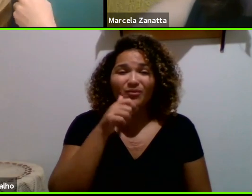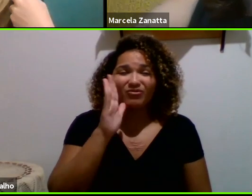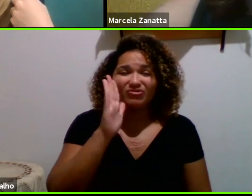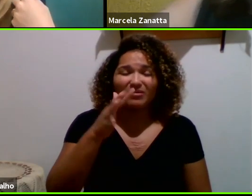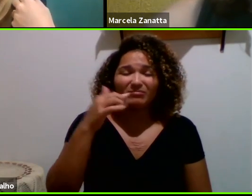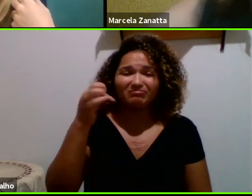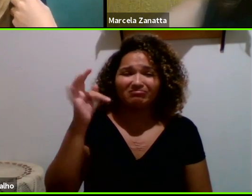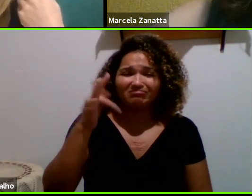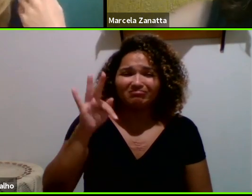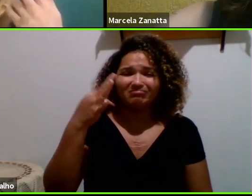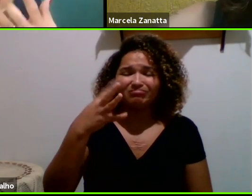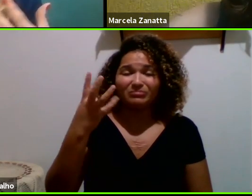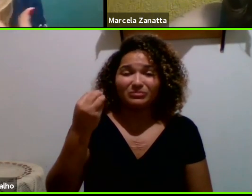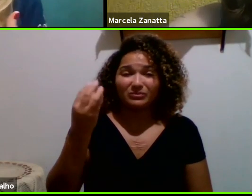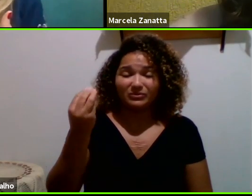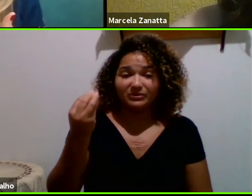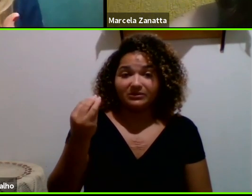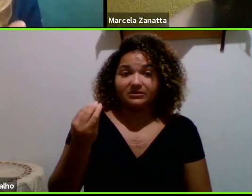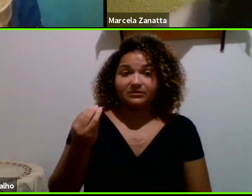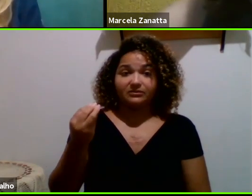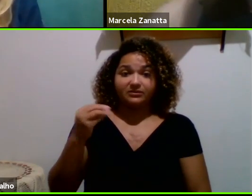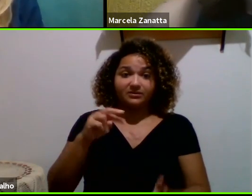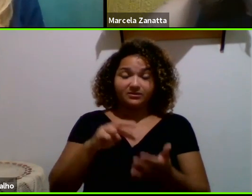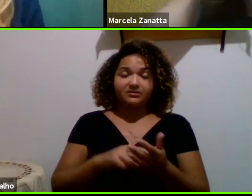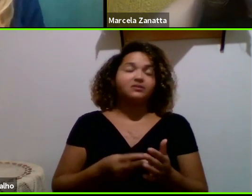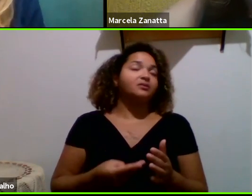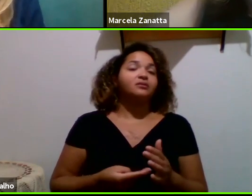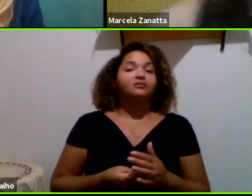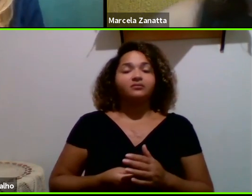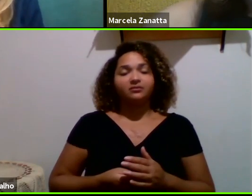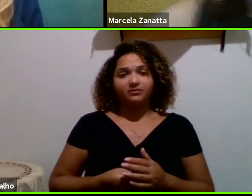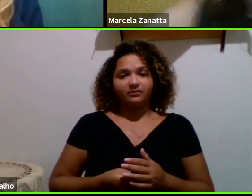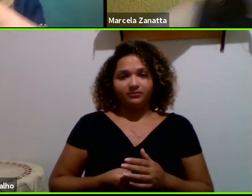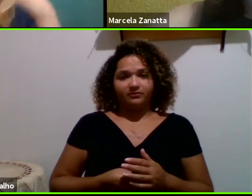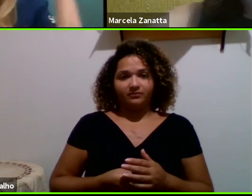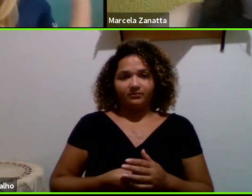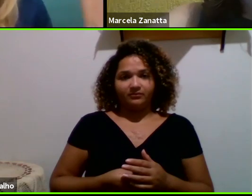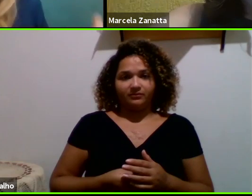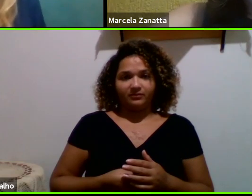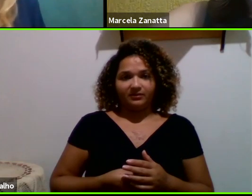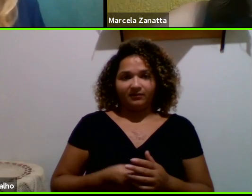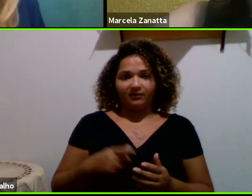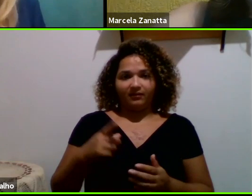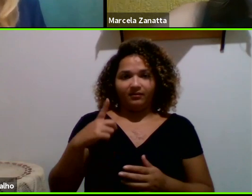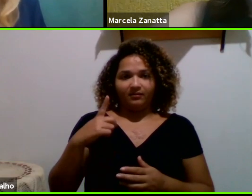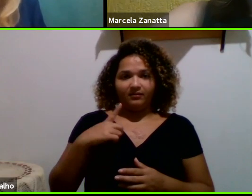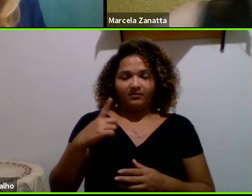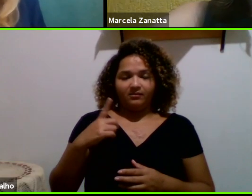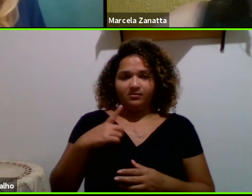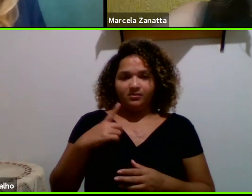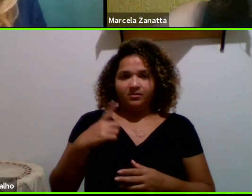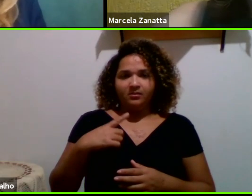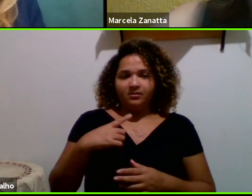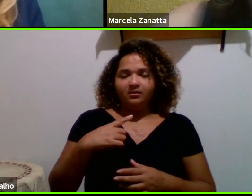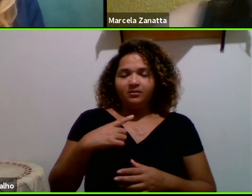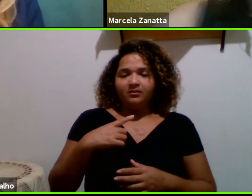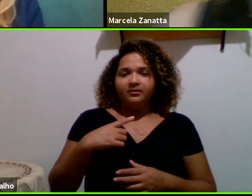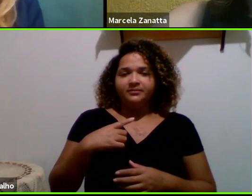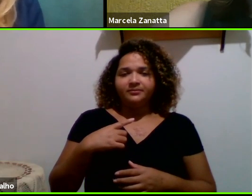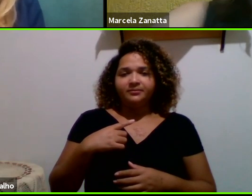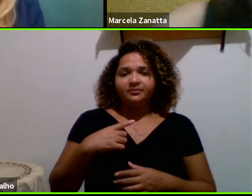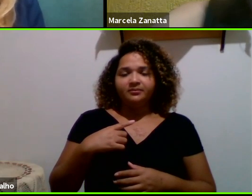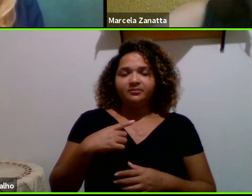Isso significa que ela tem uma concentração plasmática de ocitocina extremamente elevada. E